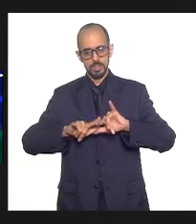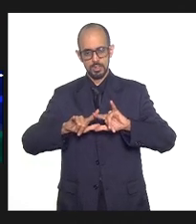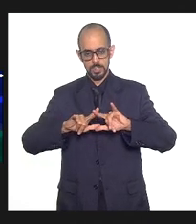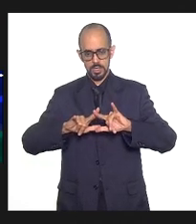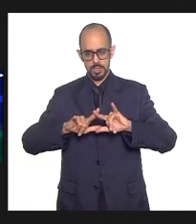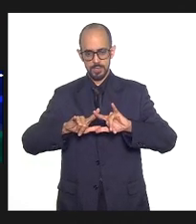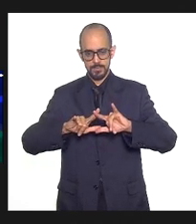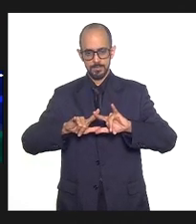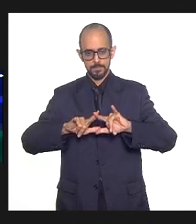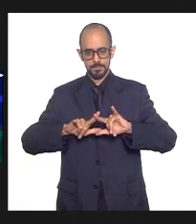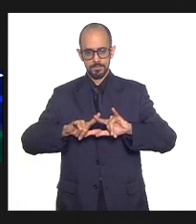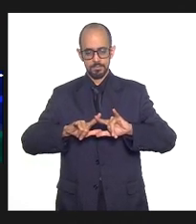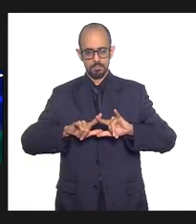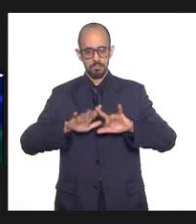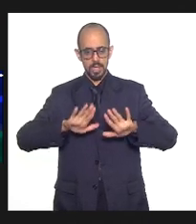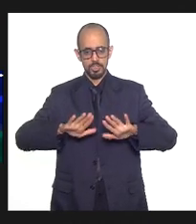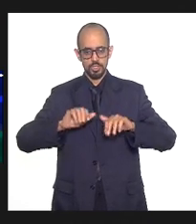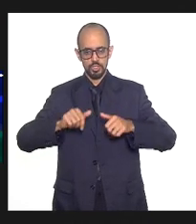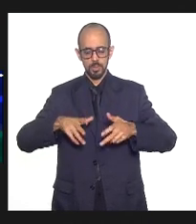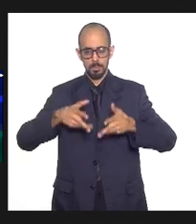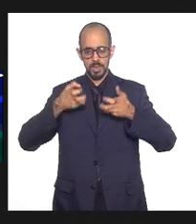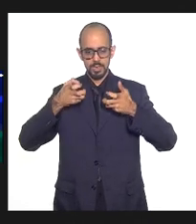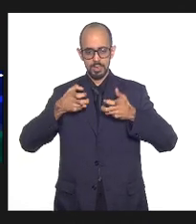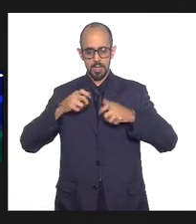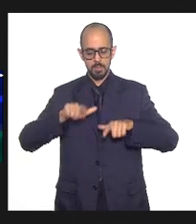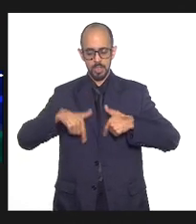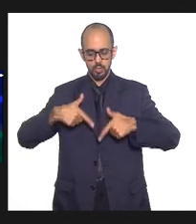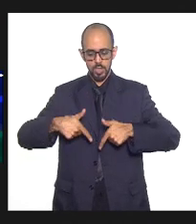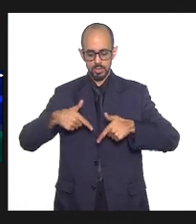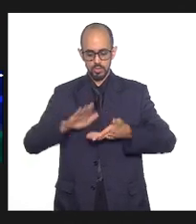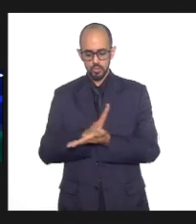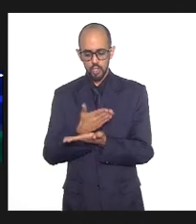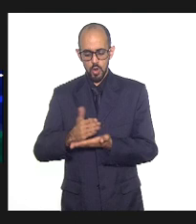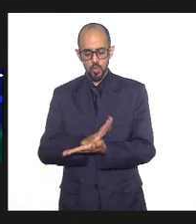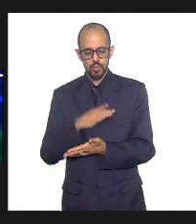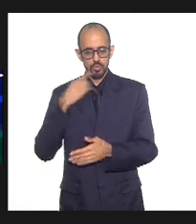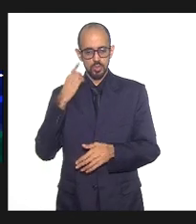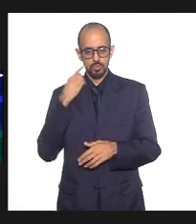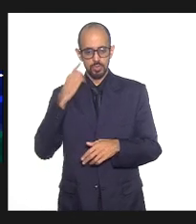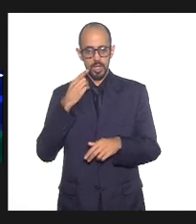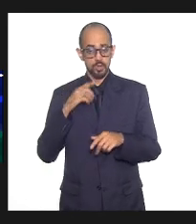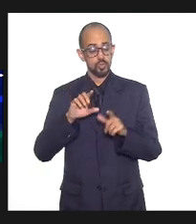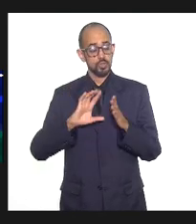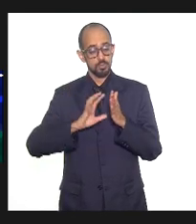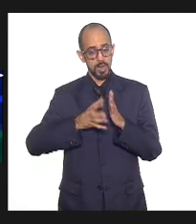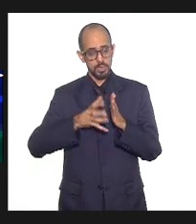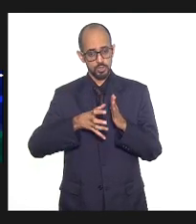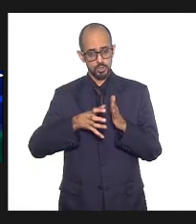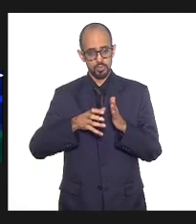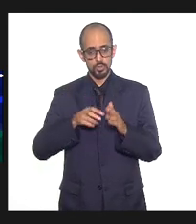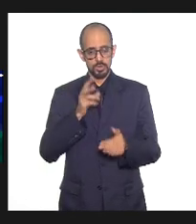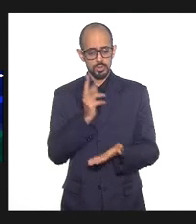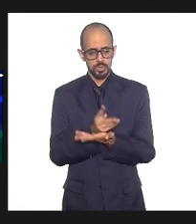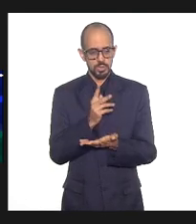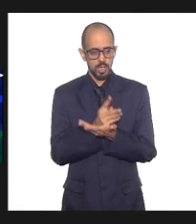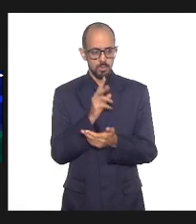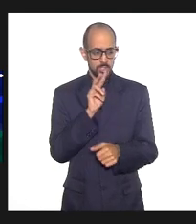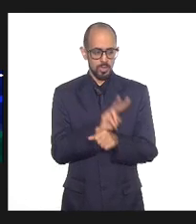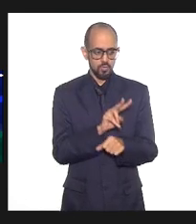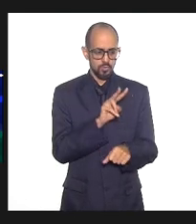percebe a atuação política de certos deputados aqui nessa casa e de alguns partidos políticos também, sempre em defesa da